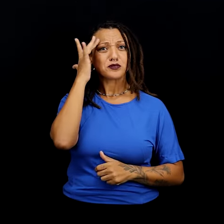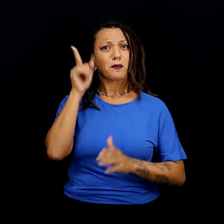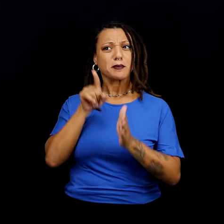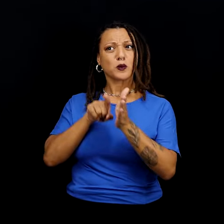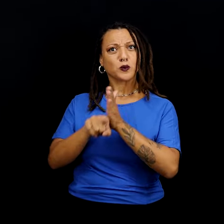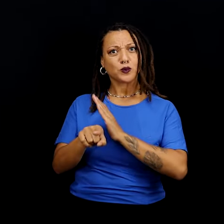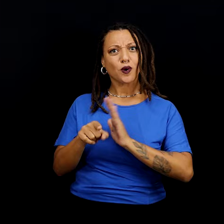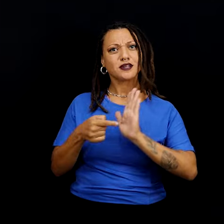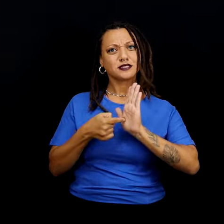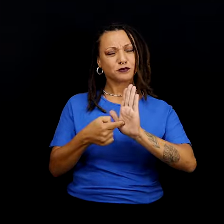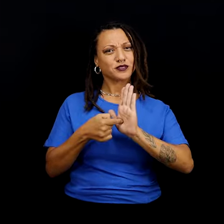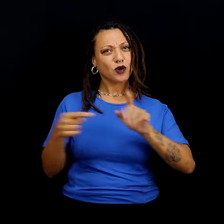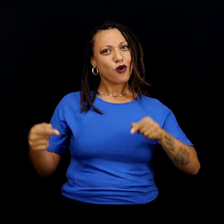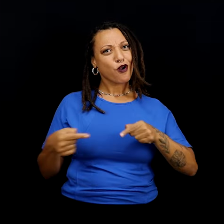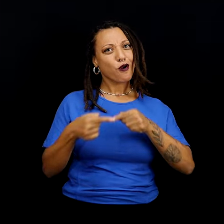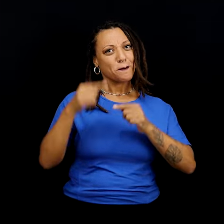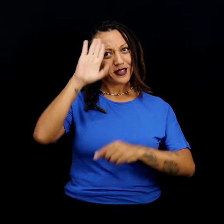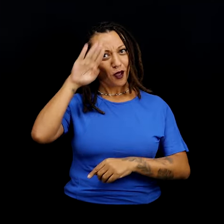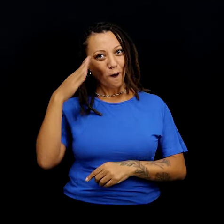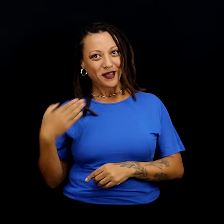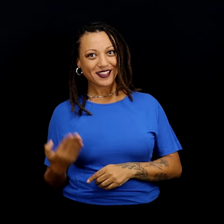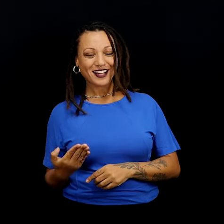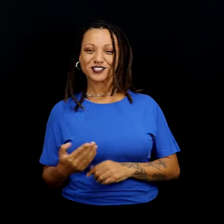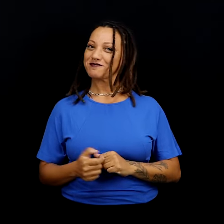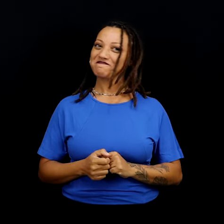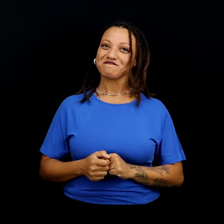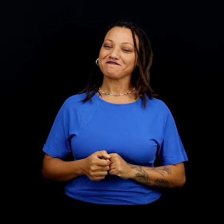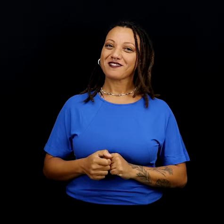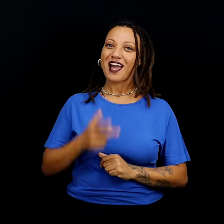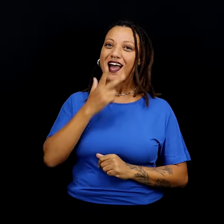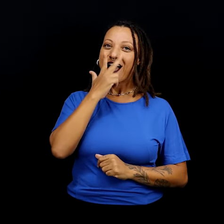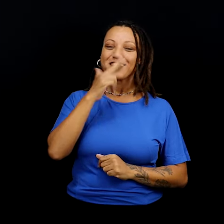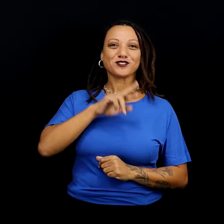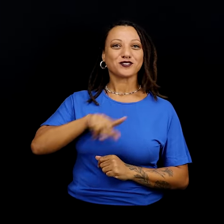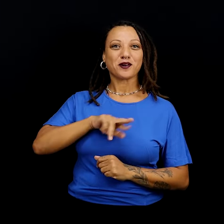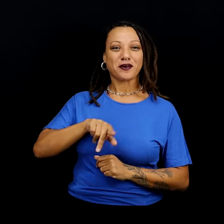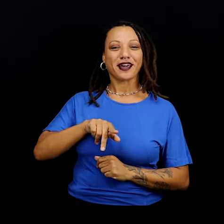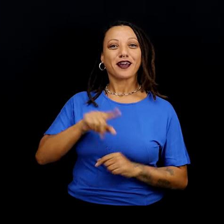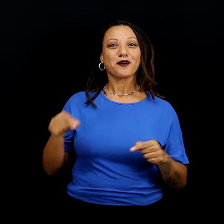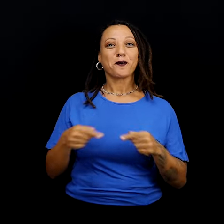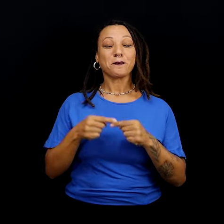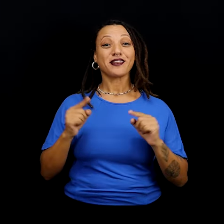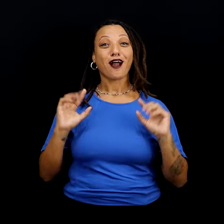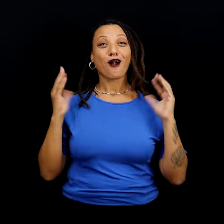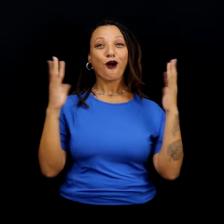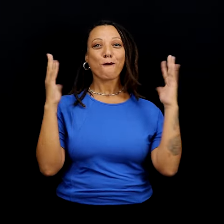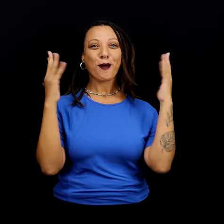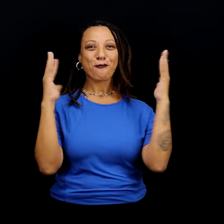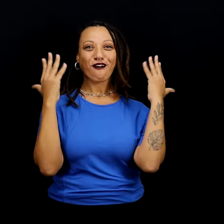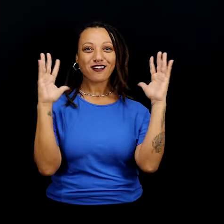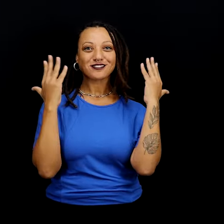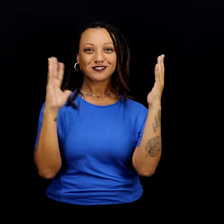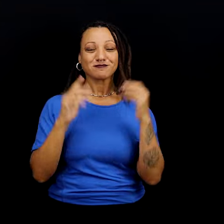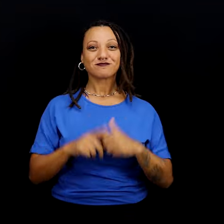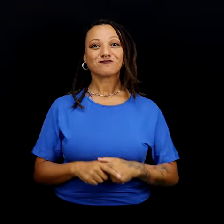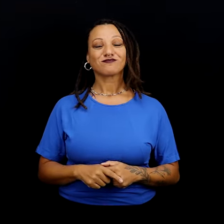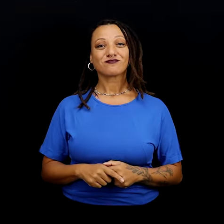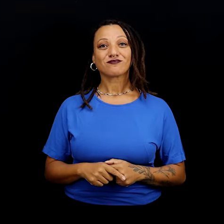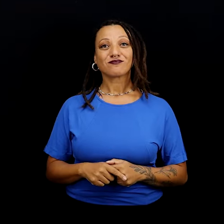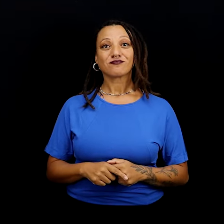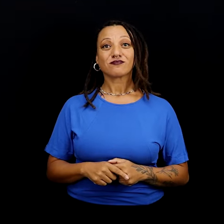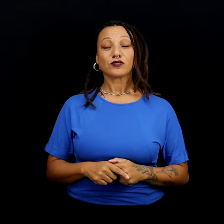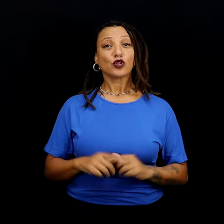Alguém perguntou se essa exposição era uma homenagem ao Guto. Eu acho que não é uma homenagem ao Guto, mas ela é uma exposição comemorativa. E eu acho